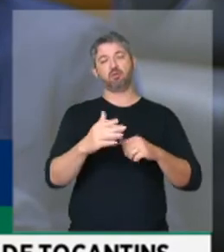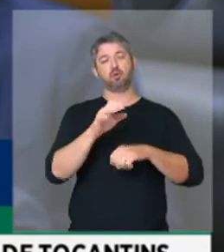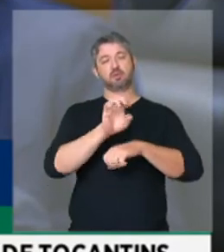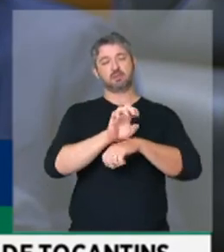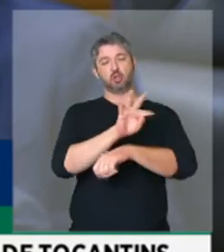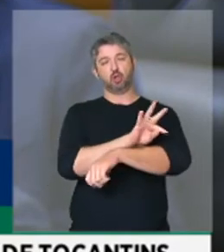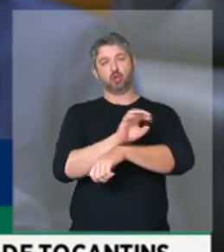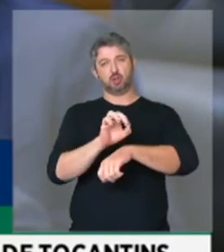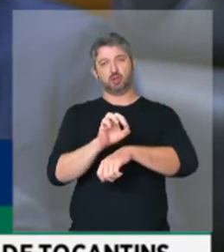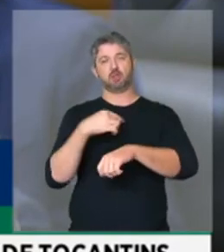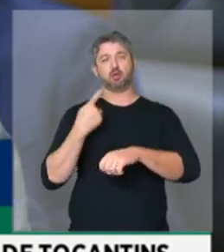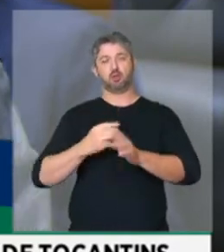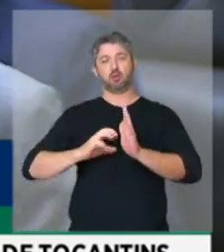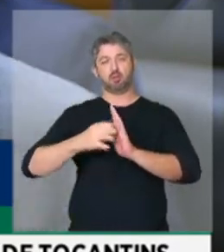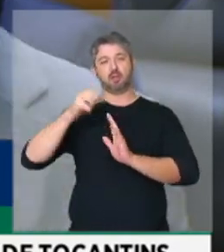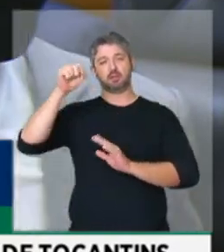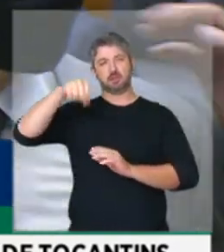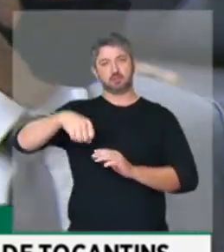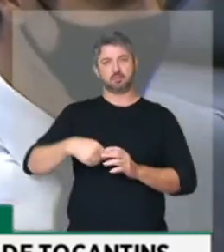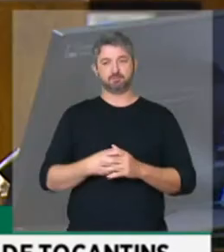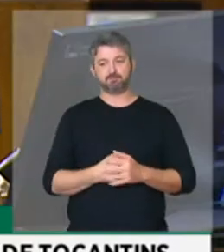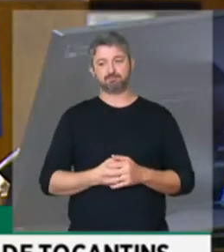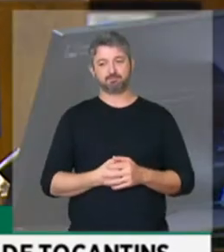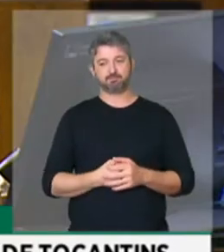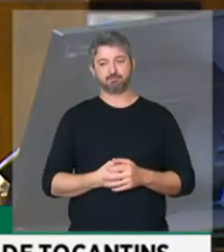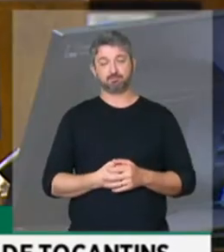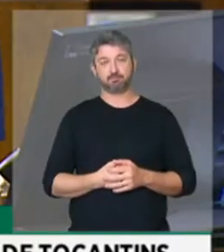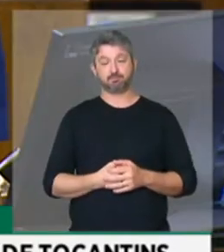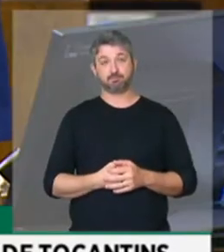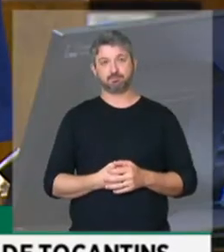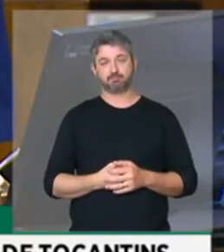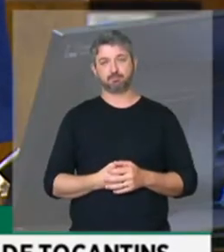e o Cidadania orienta o voto sim.